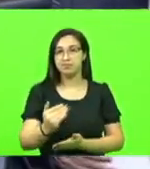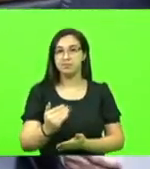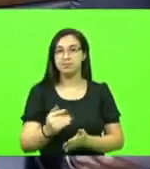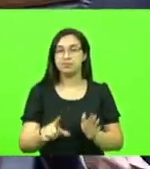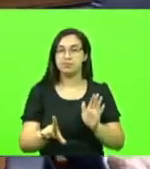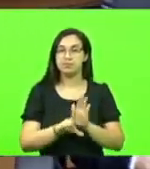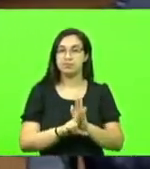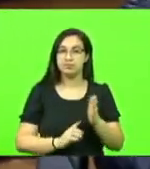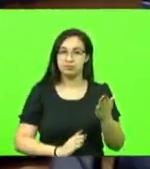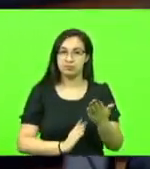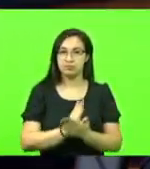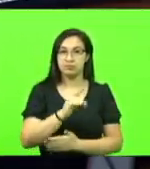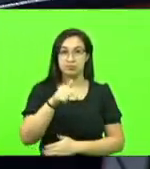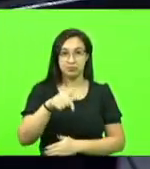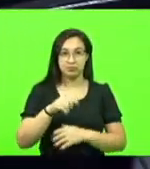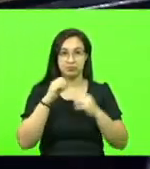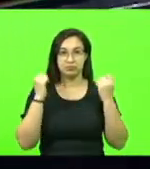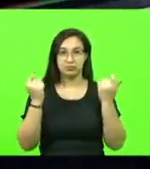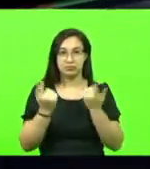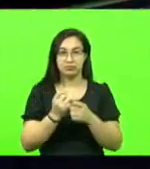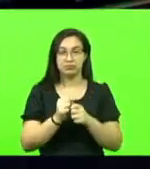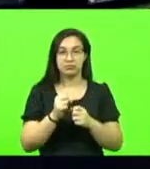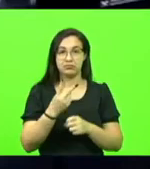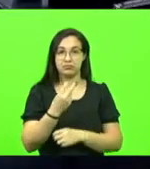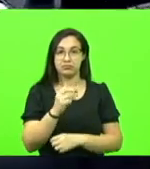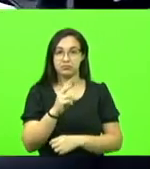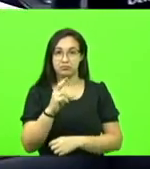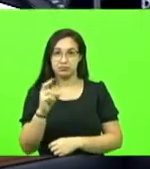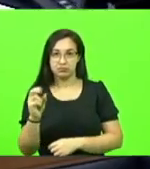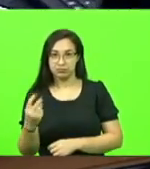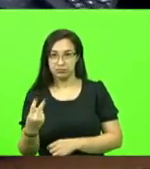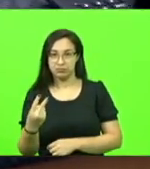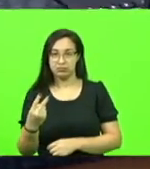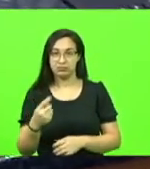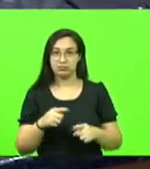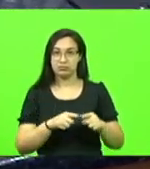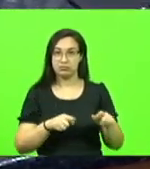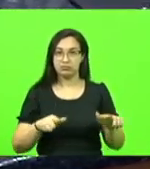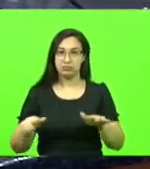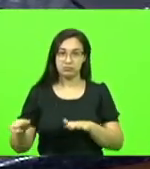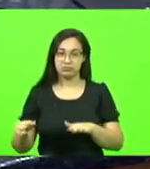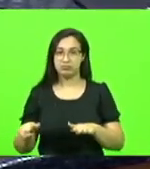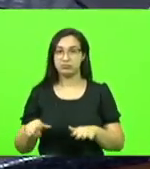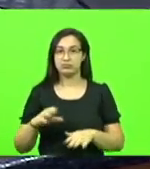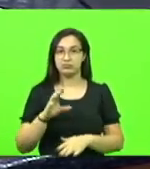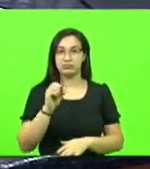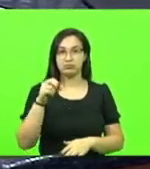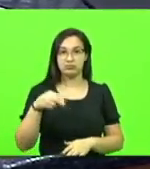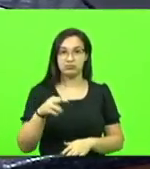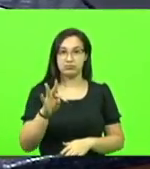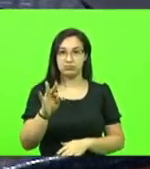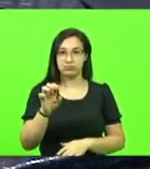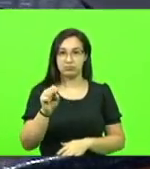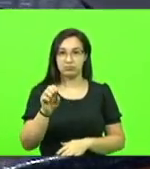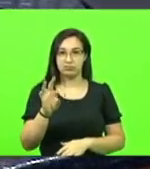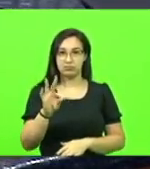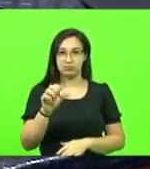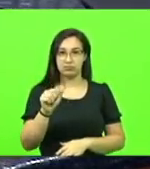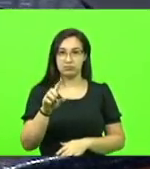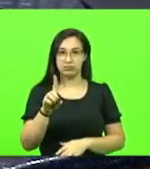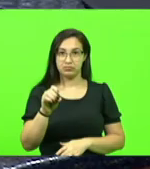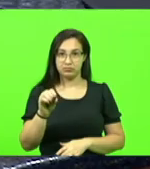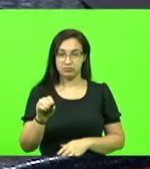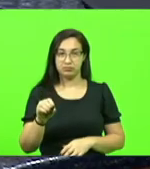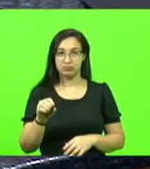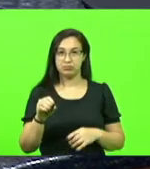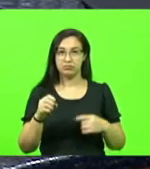aprovada nessa casa em 2002. Hoje inicia a Semana do Contestado, né? Um registro especial nesse momento. A Guerra do Contestado foi